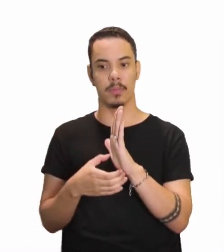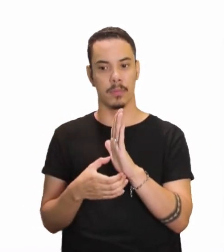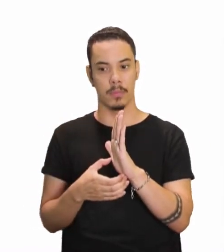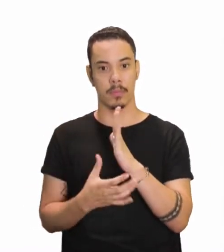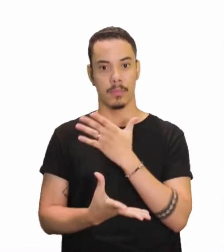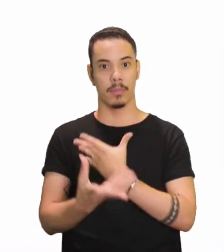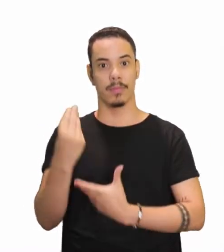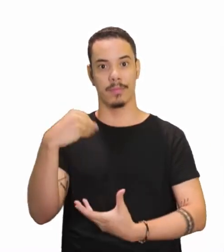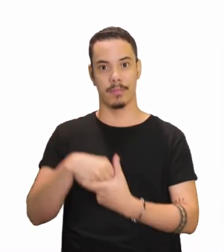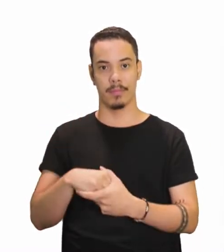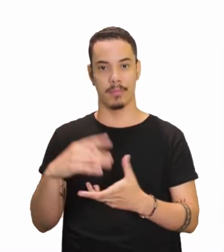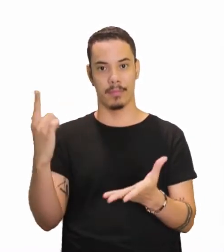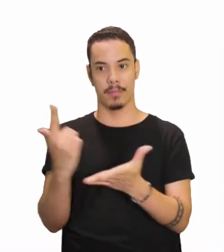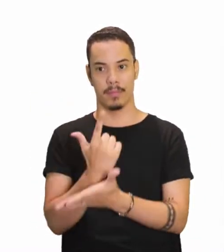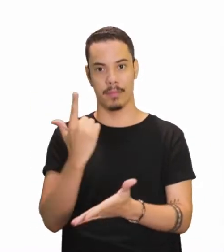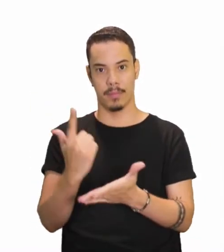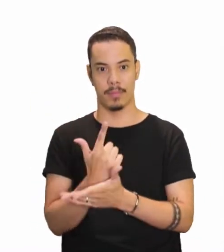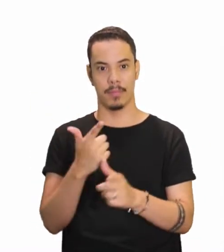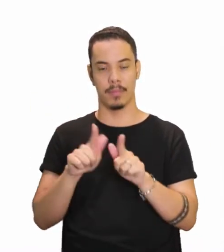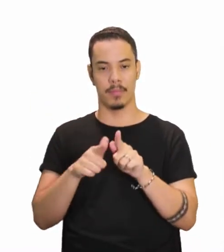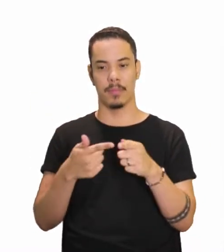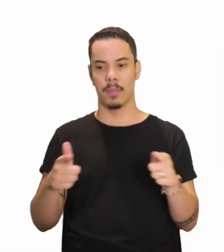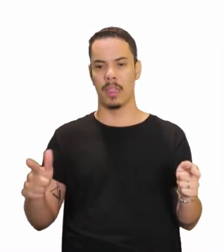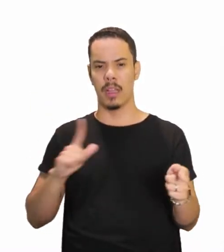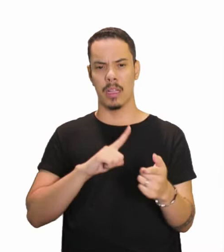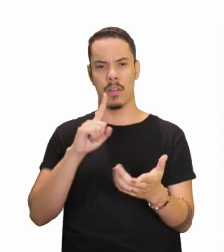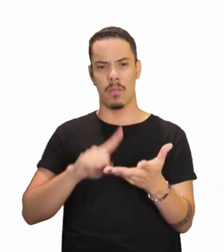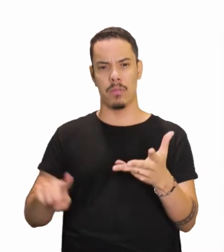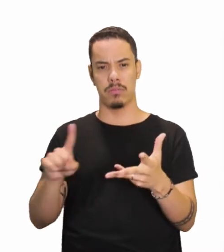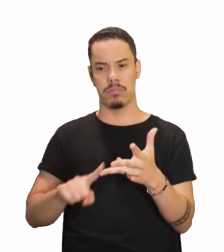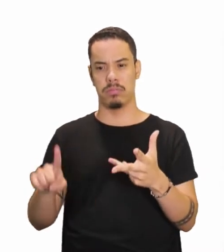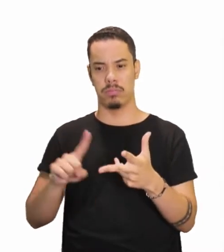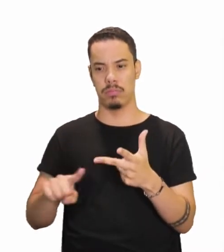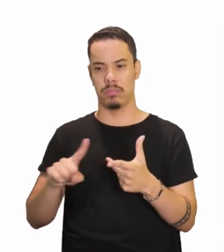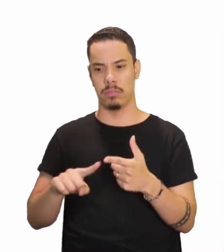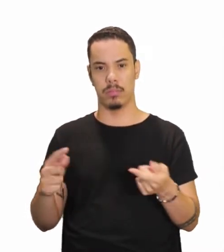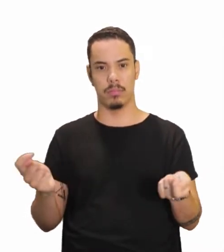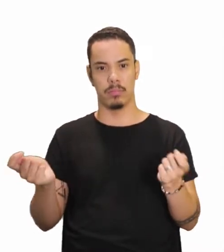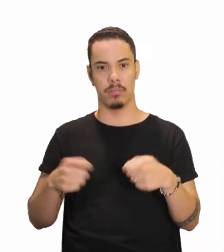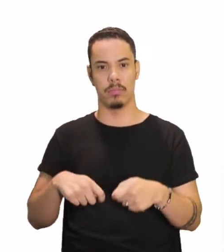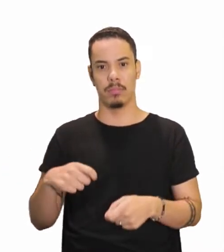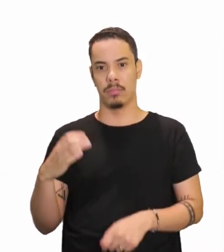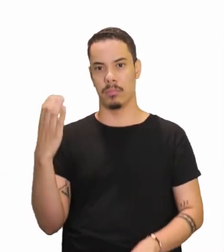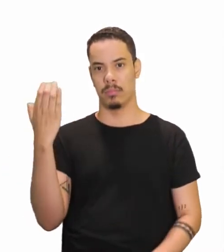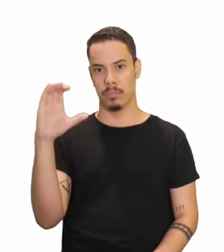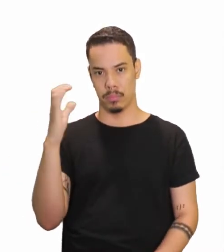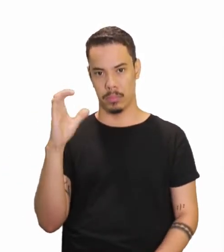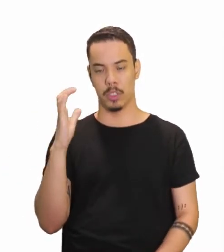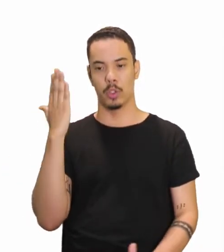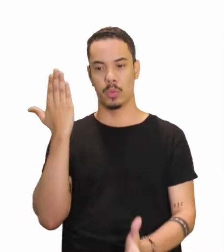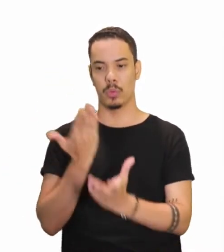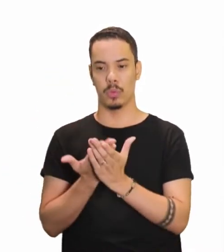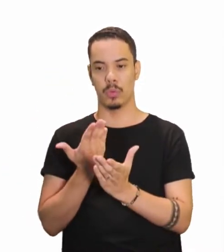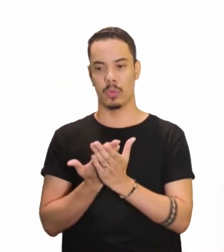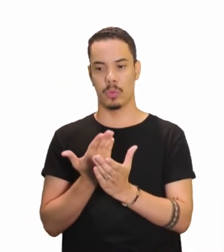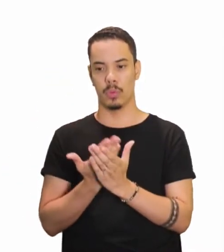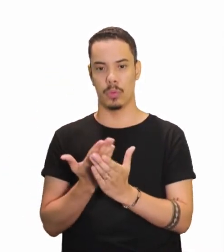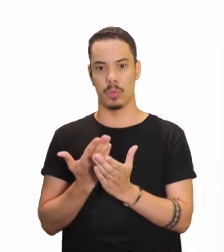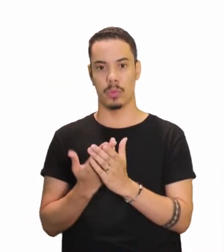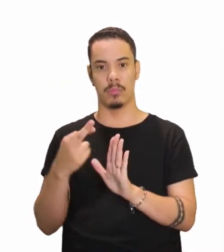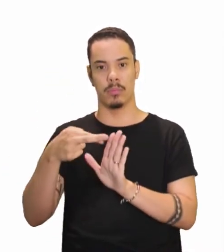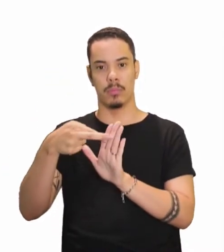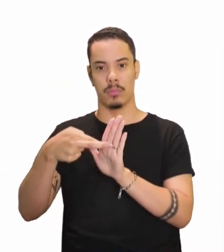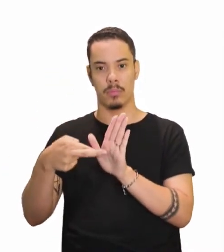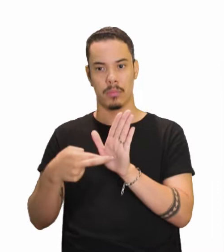Dentro desse livro Gramática, nós temos várias ciências que estudam, né, aí essa norma,